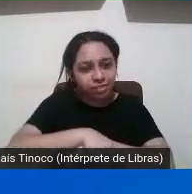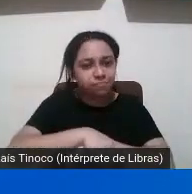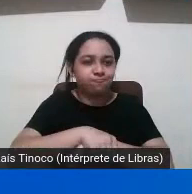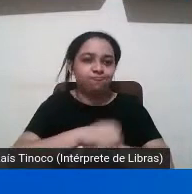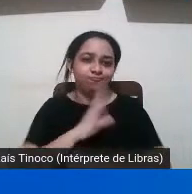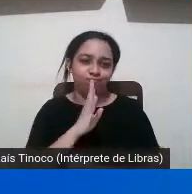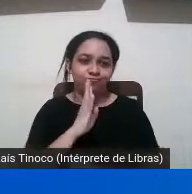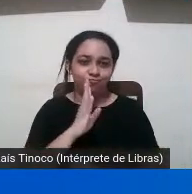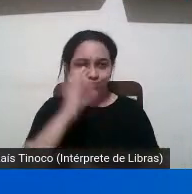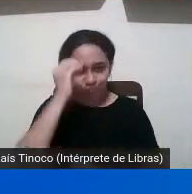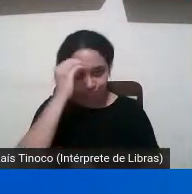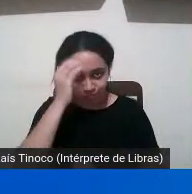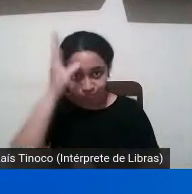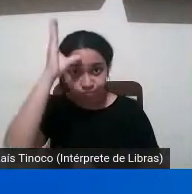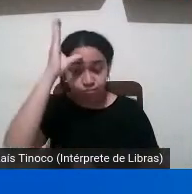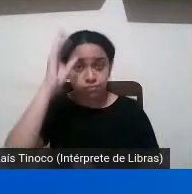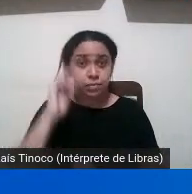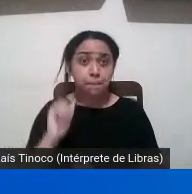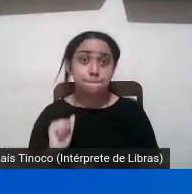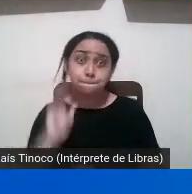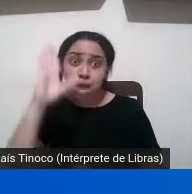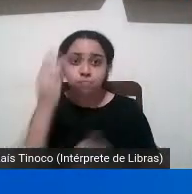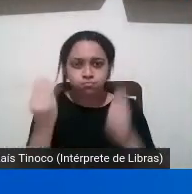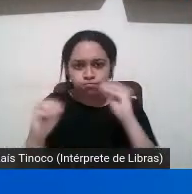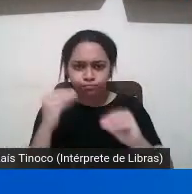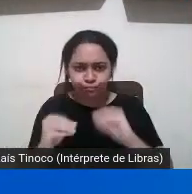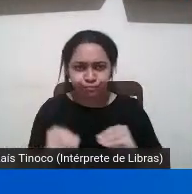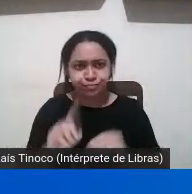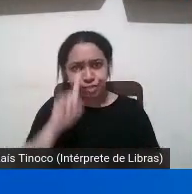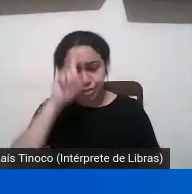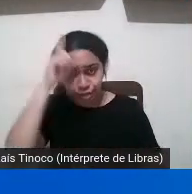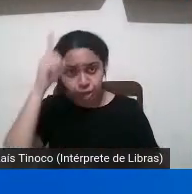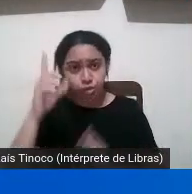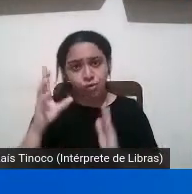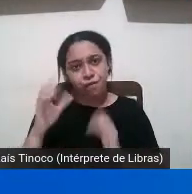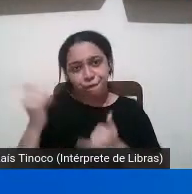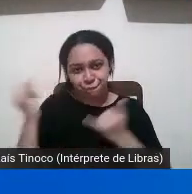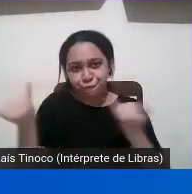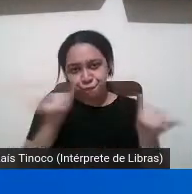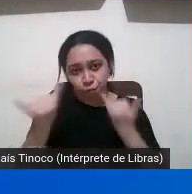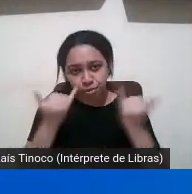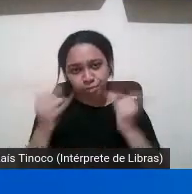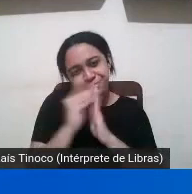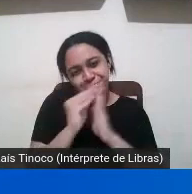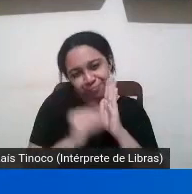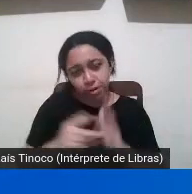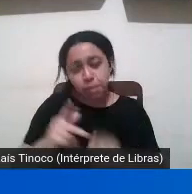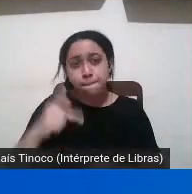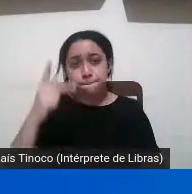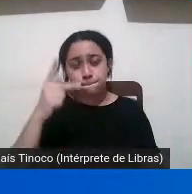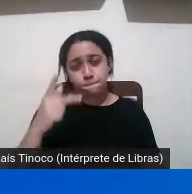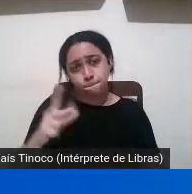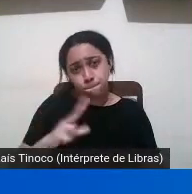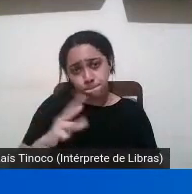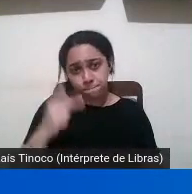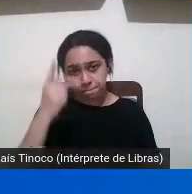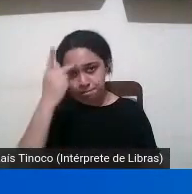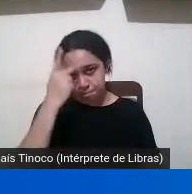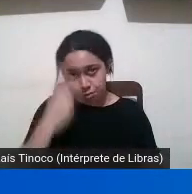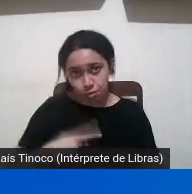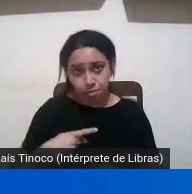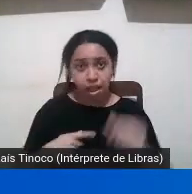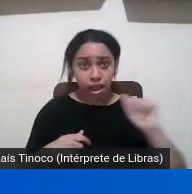as pessoas que mais postam conteúdos próprios são as pessoas situadas na classe social A e B